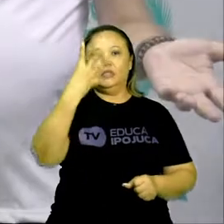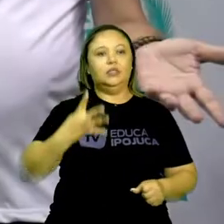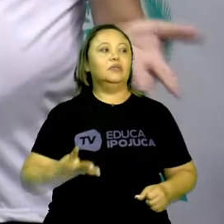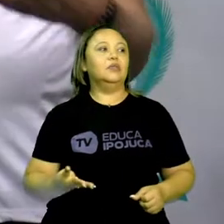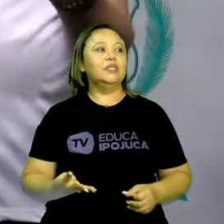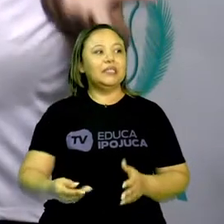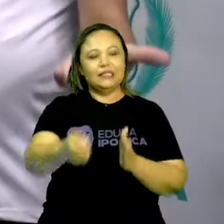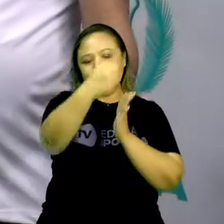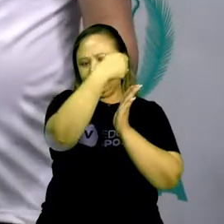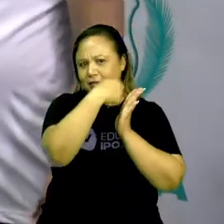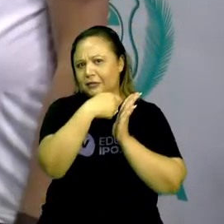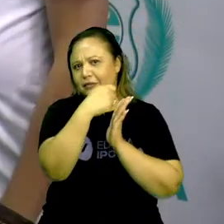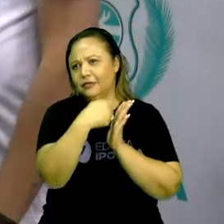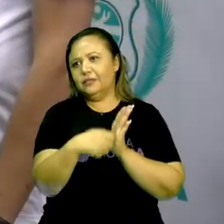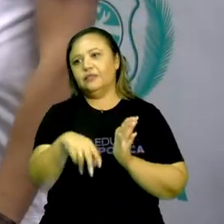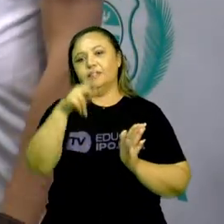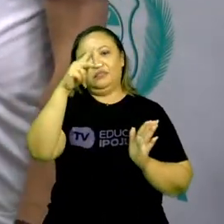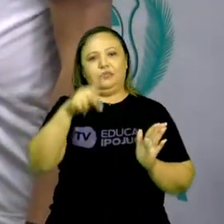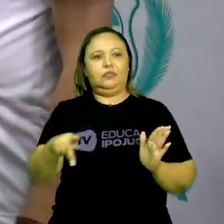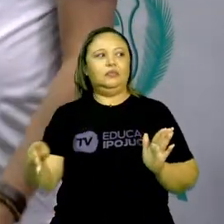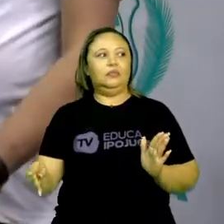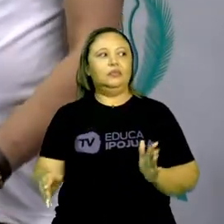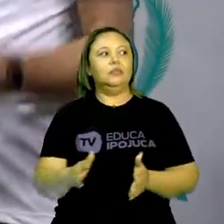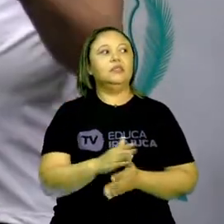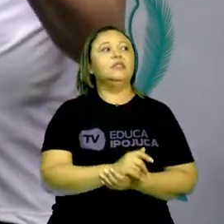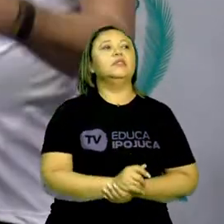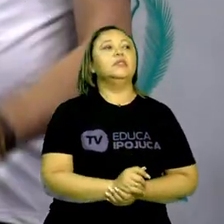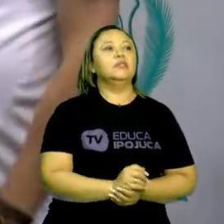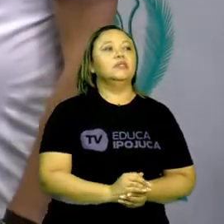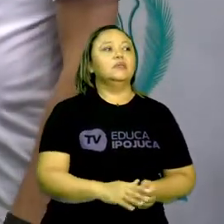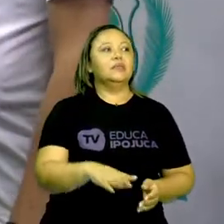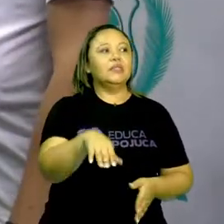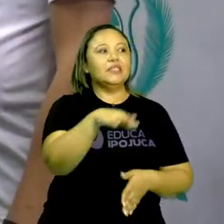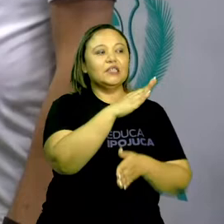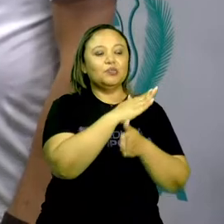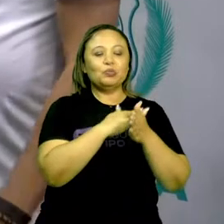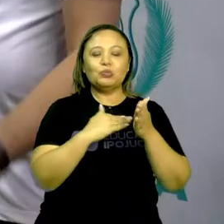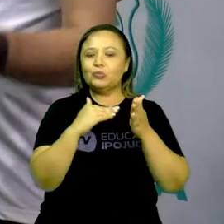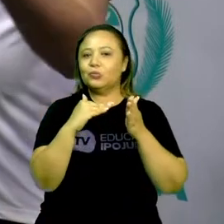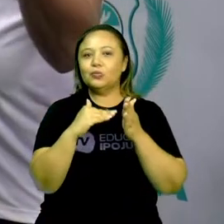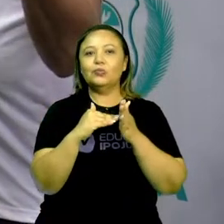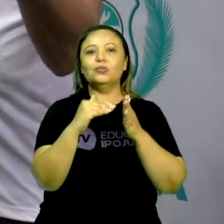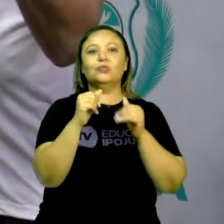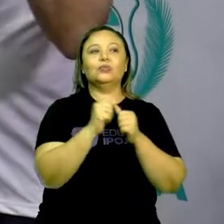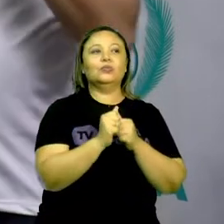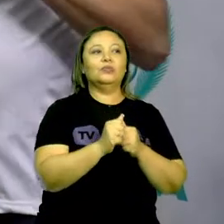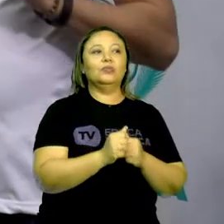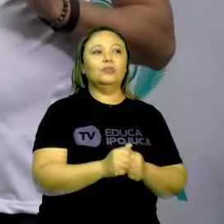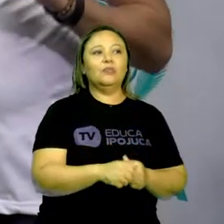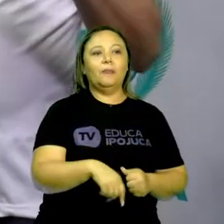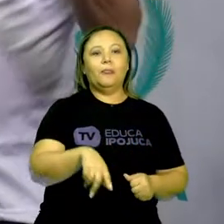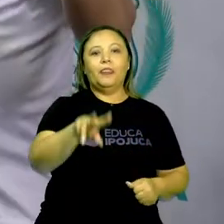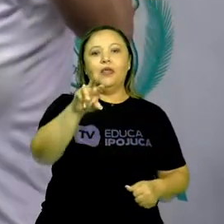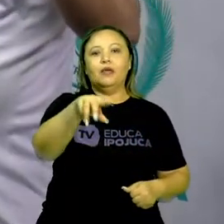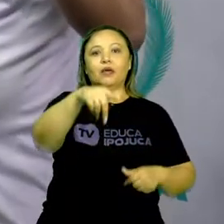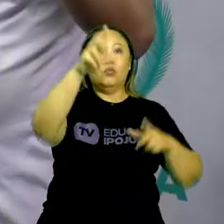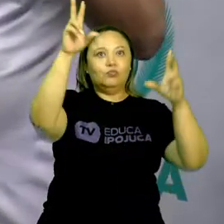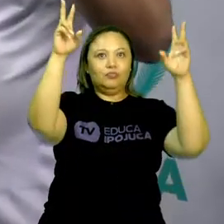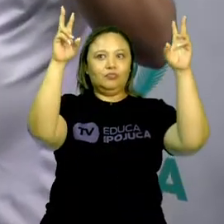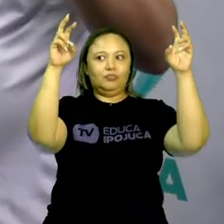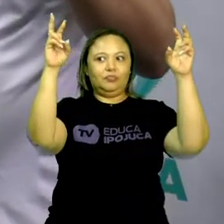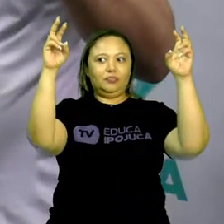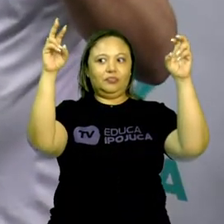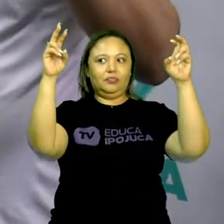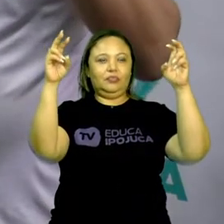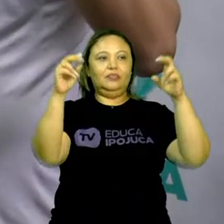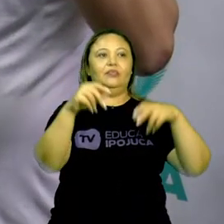né? Assim, o cara era fantástico. Esse velhinho era muito massa, eu gostava muito dele. A Megera Domada é outro